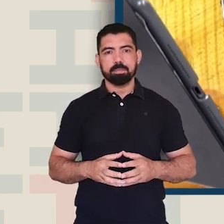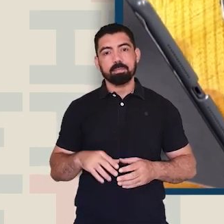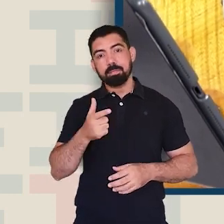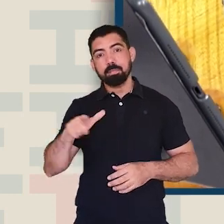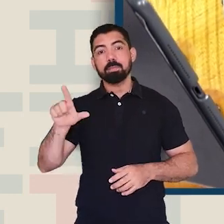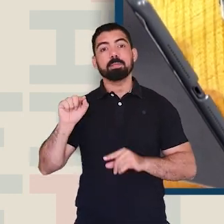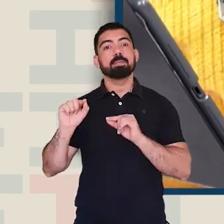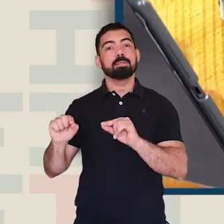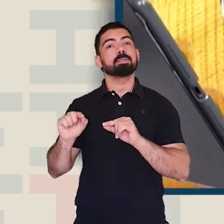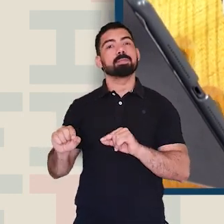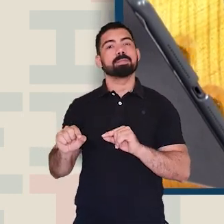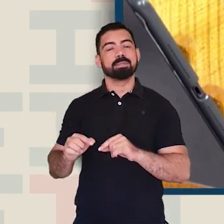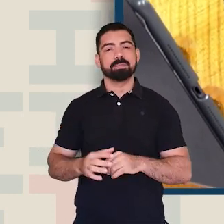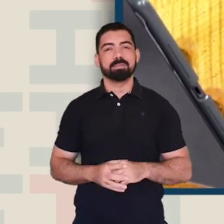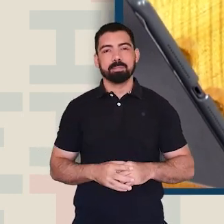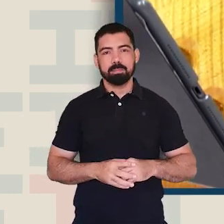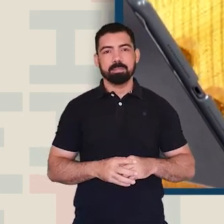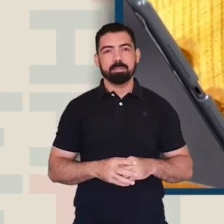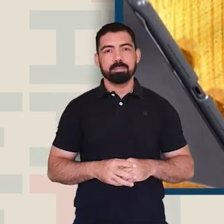O próximo já é o...